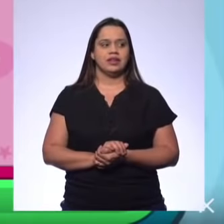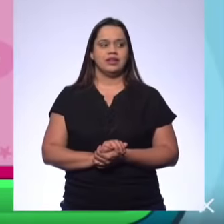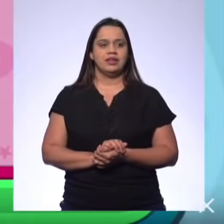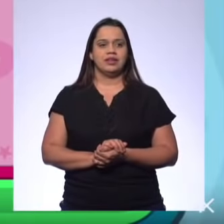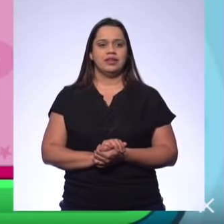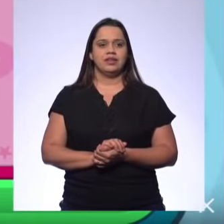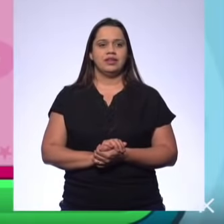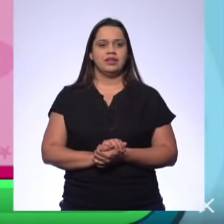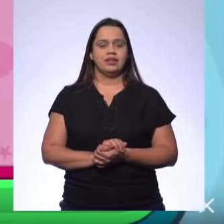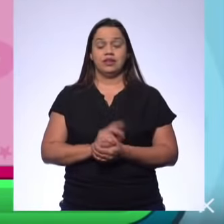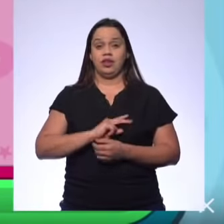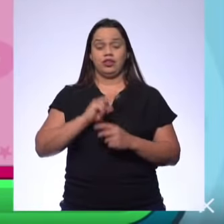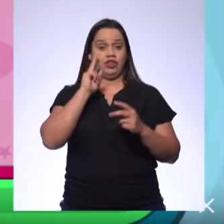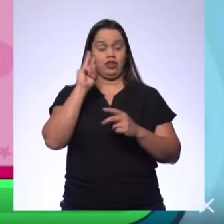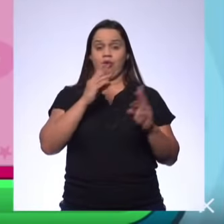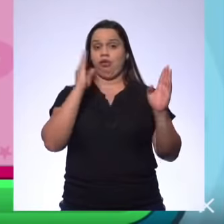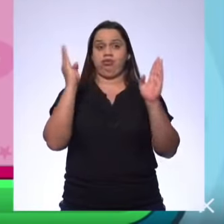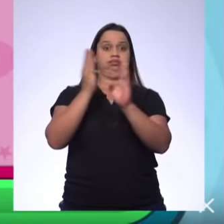Nossa, eu já tô tonto, Antônia.